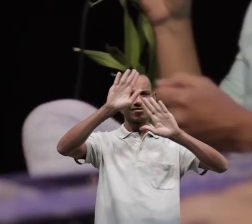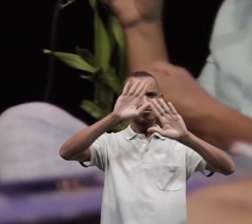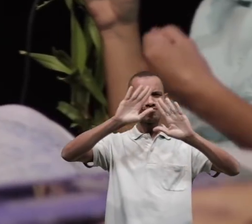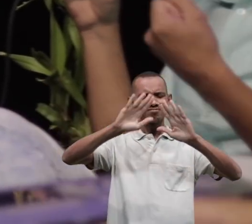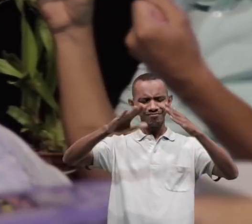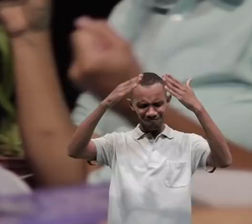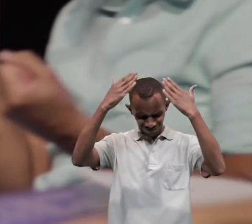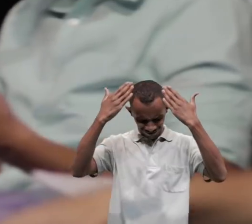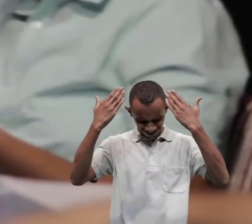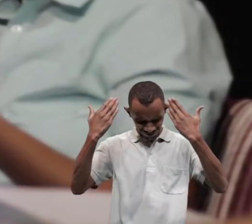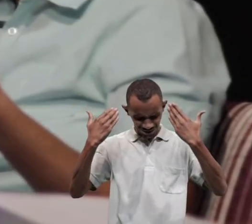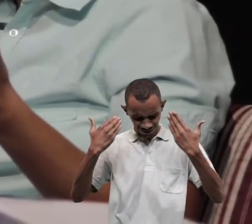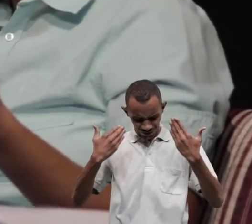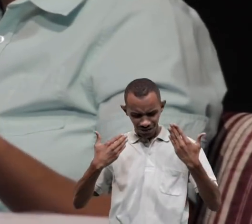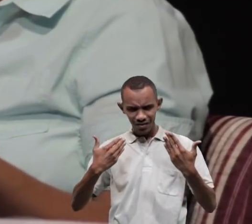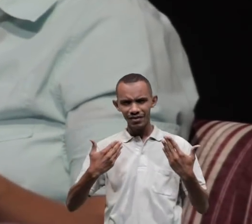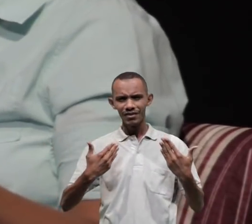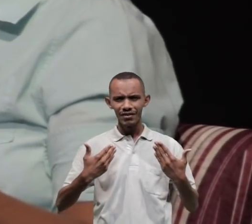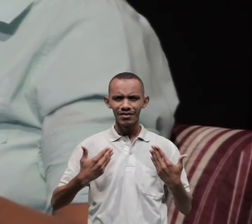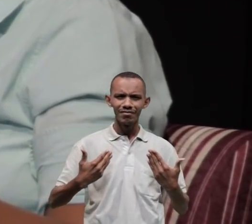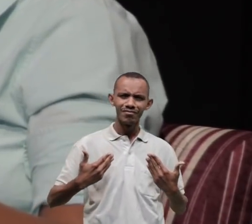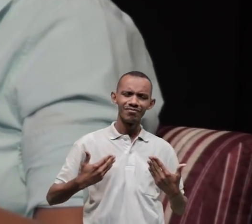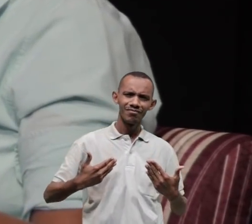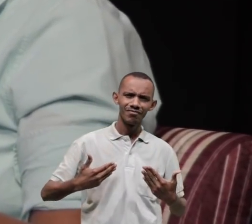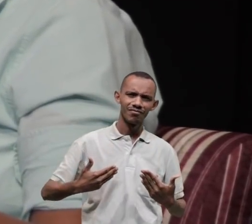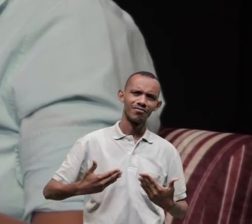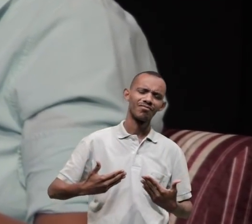adorar. Tudo que há em